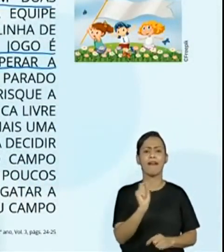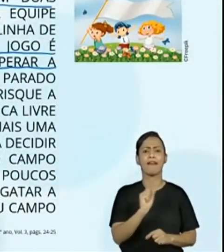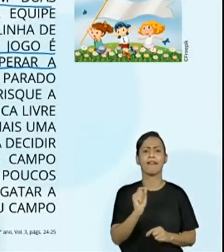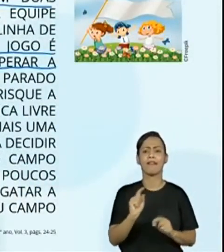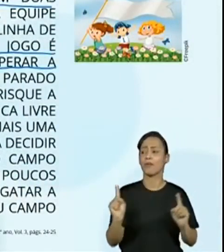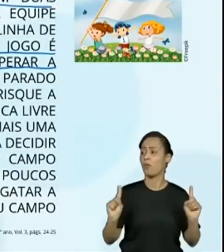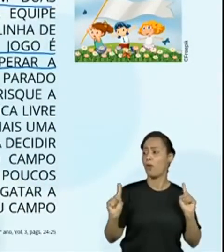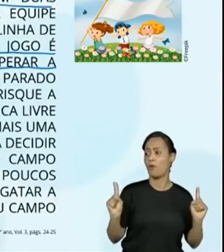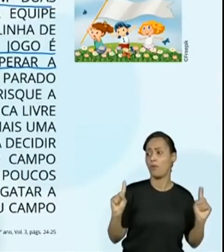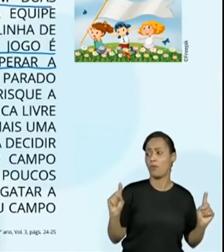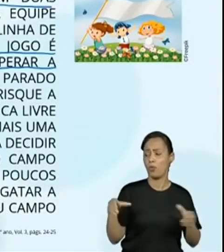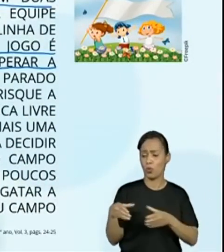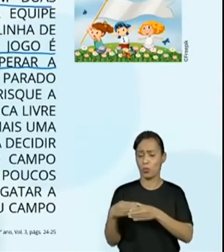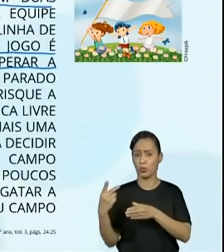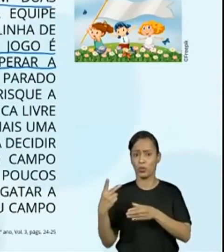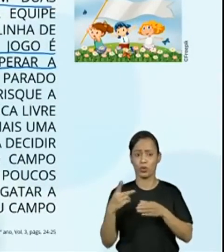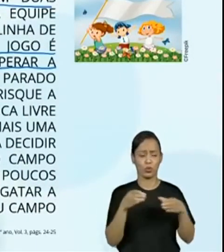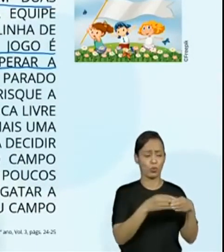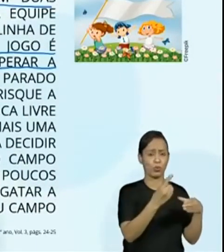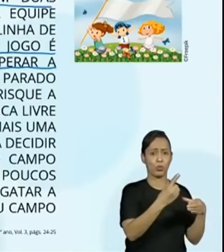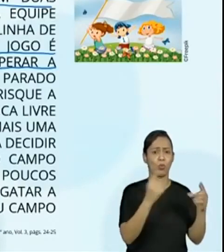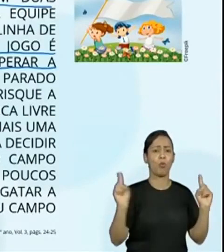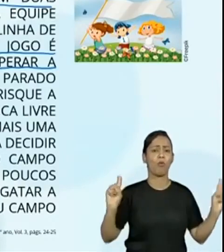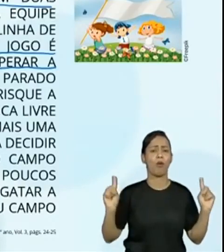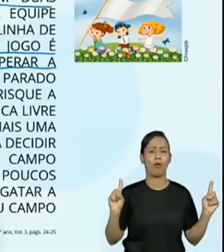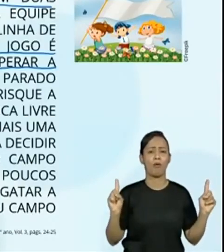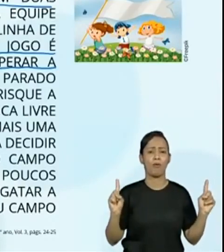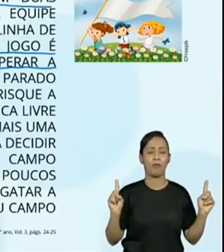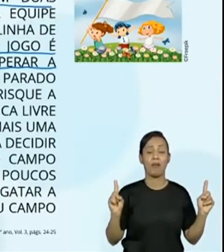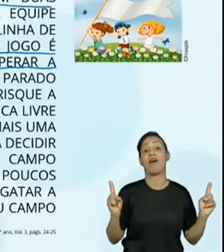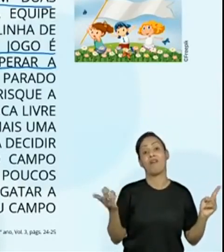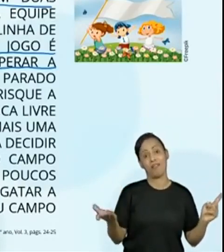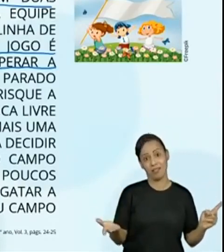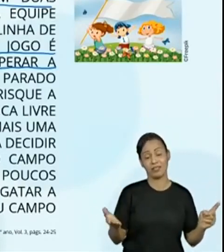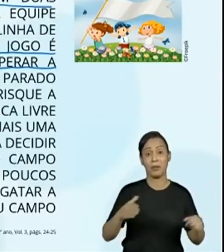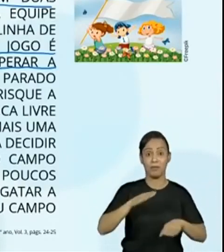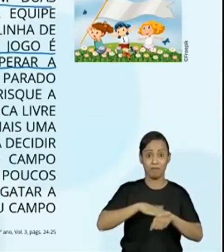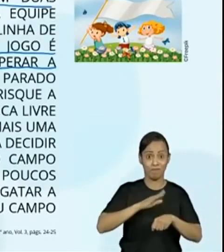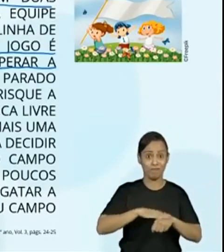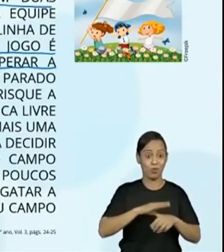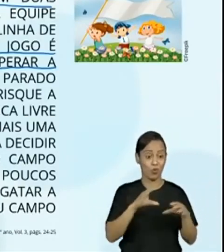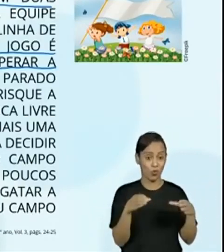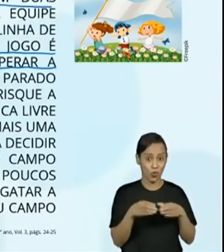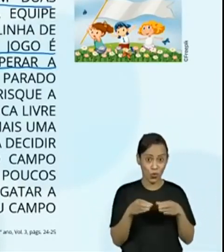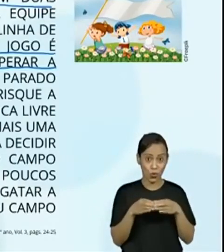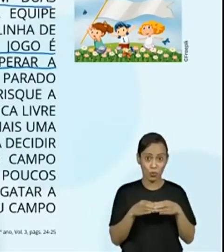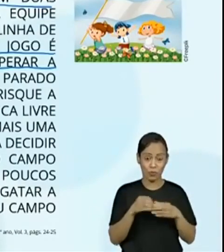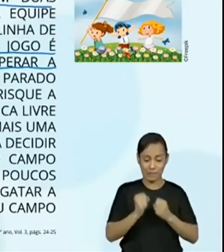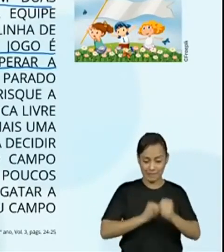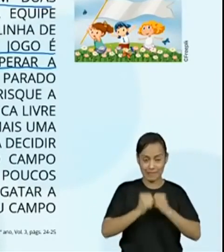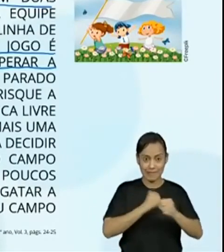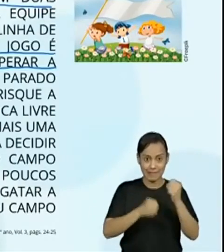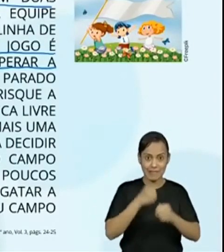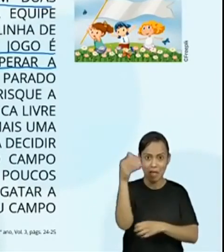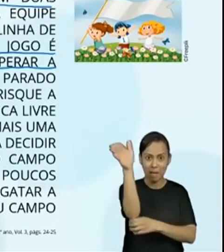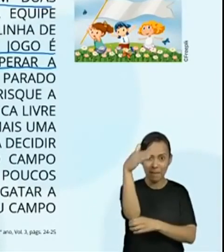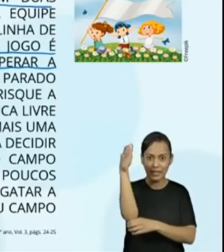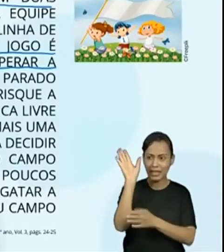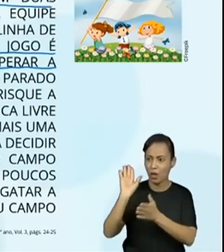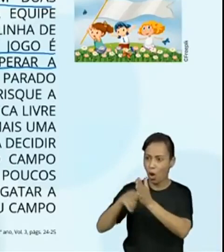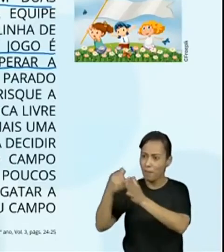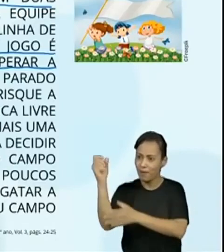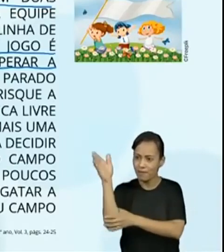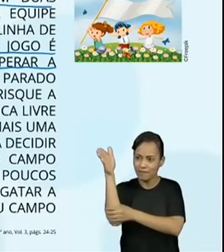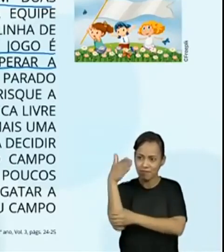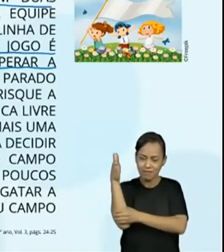quem resgata primeiro a bandeira, quem pega primeiro então a bandeira. Então vamos ver aqui, professor, olha. E volta ao seu campo, né? Olha, não é só pegar.